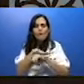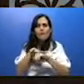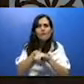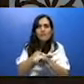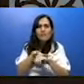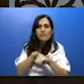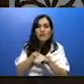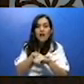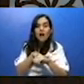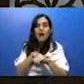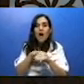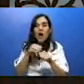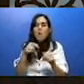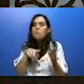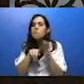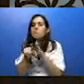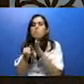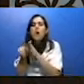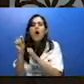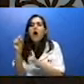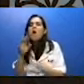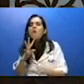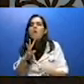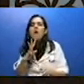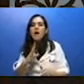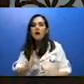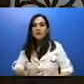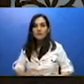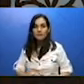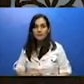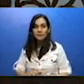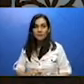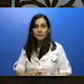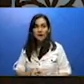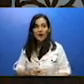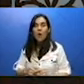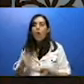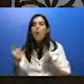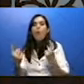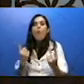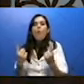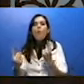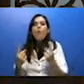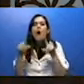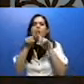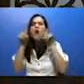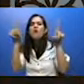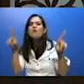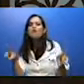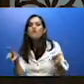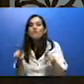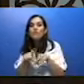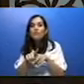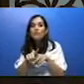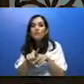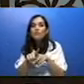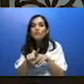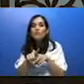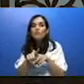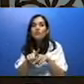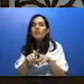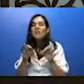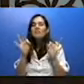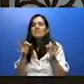explorar o que ela conhece e vou fazer a minha pergunta qual figura faz parte da comemoração do the